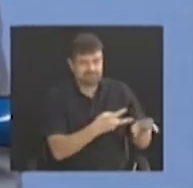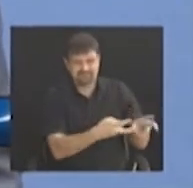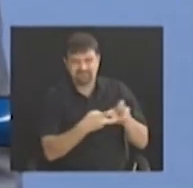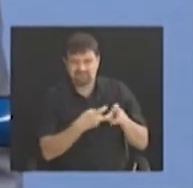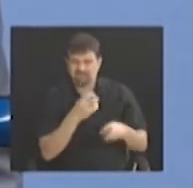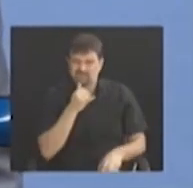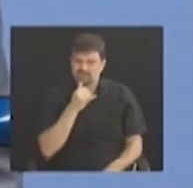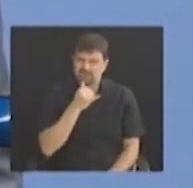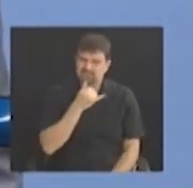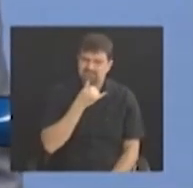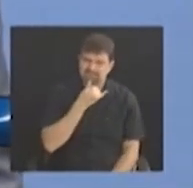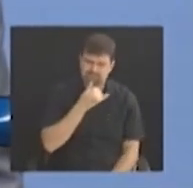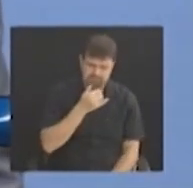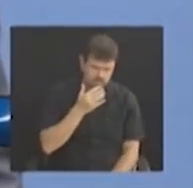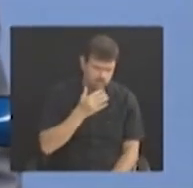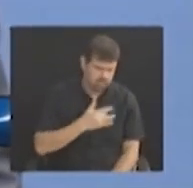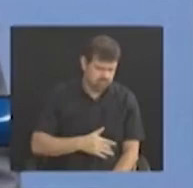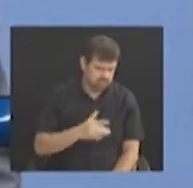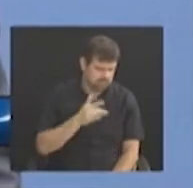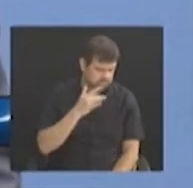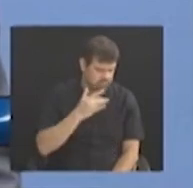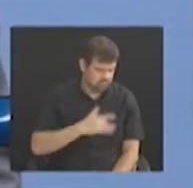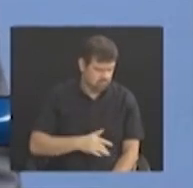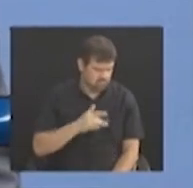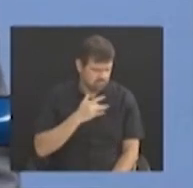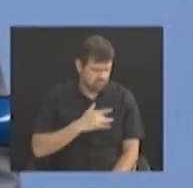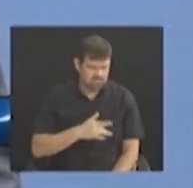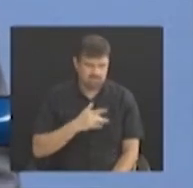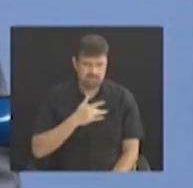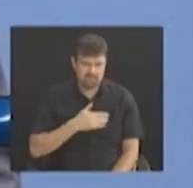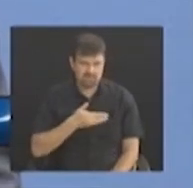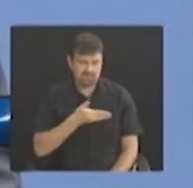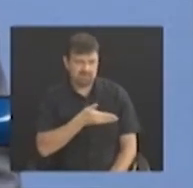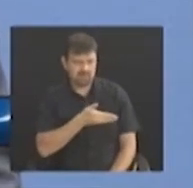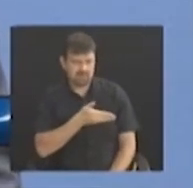tristeza, a situação que se encontrava